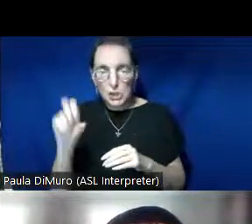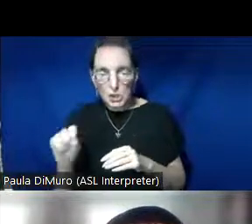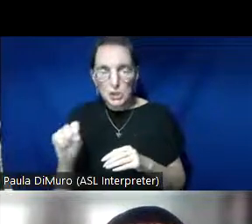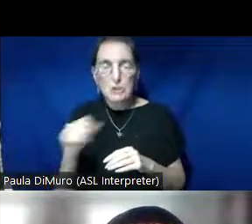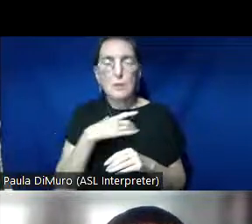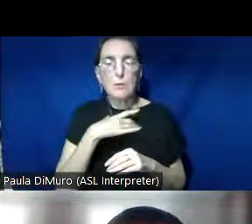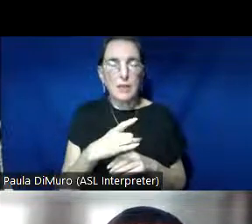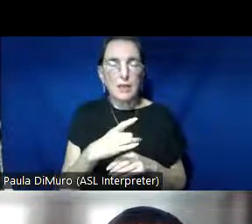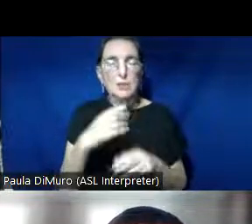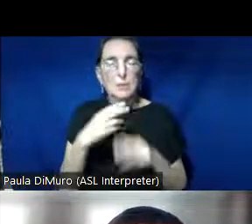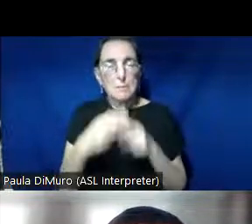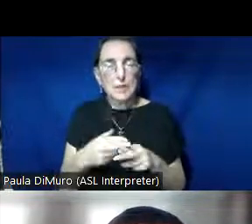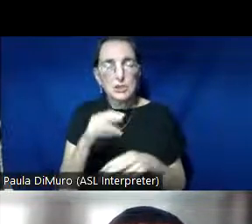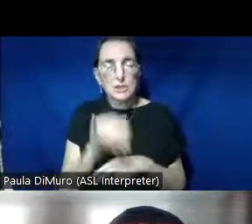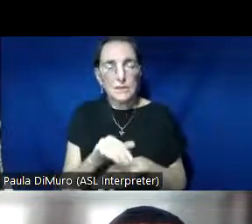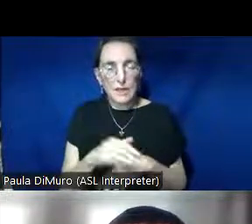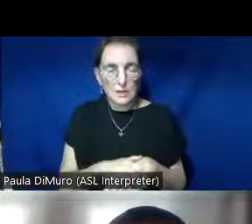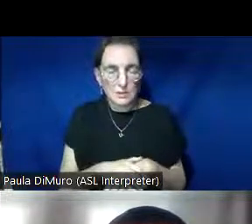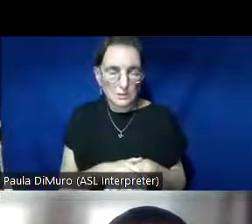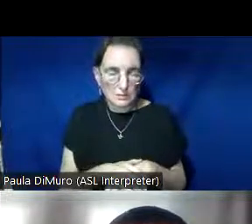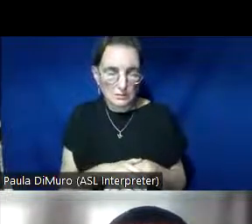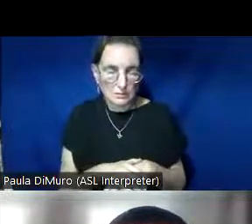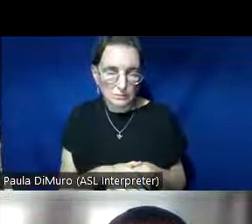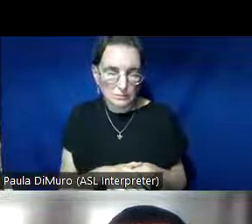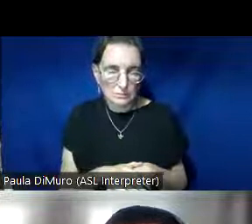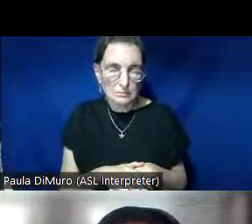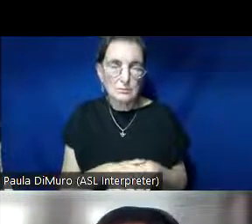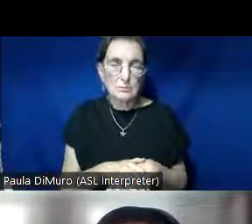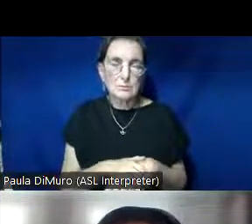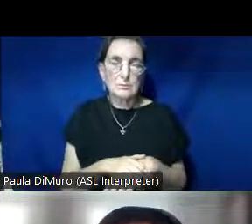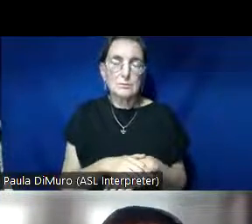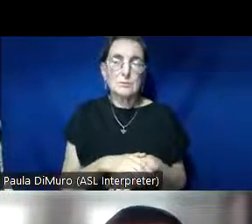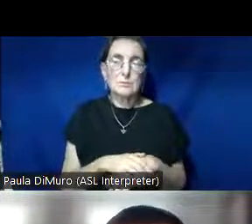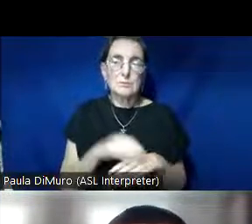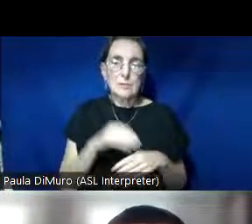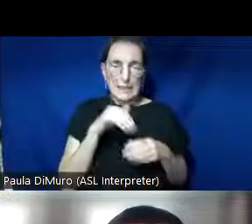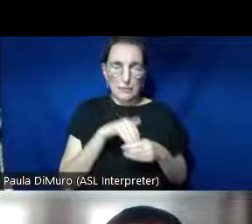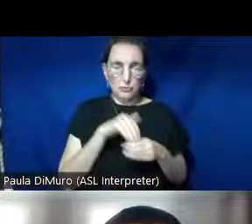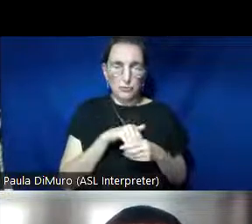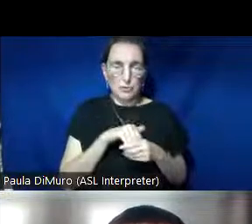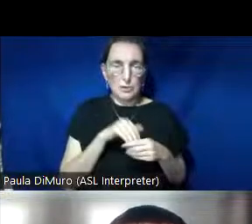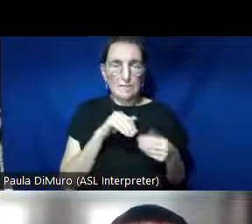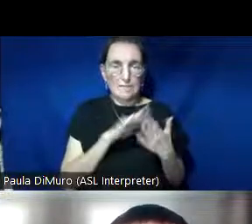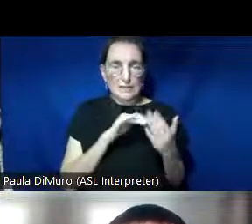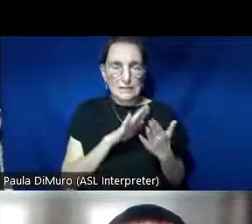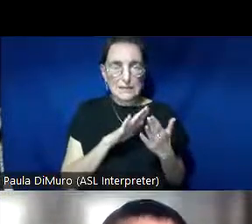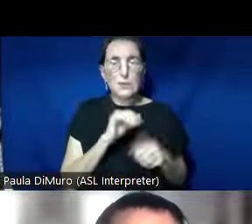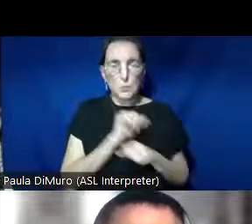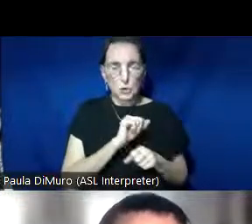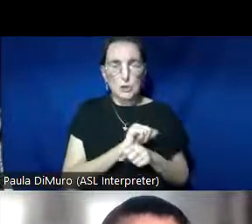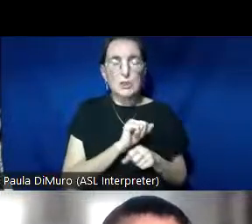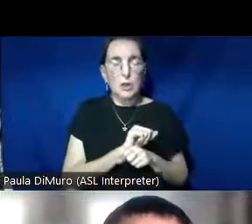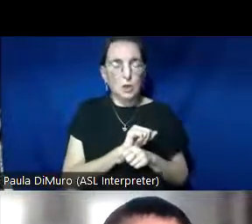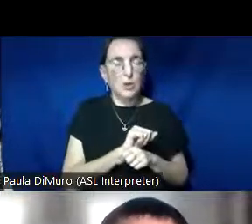vendors. Eu gosto de apontar uma inward com face a iniciativas que